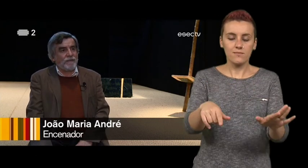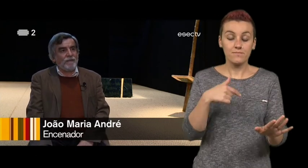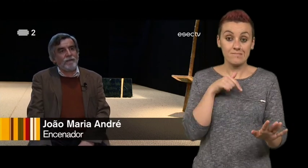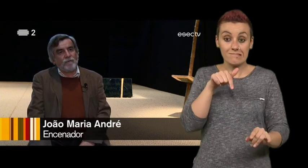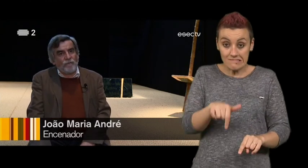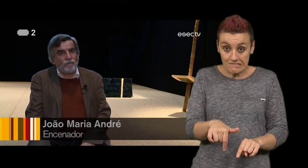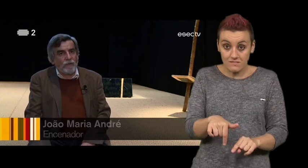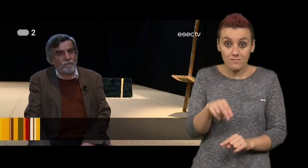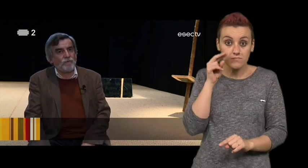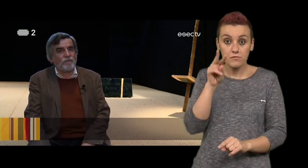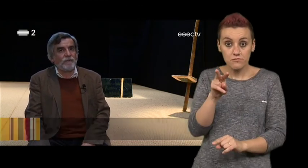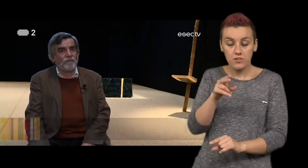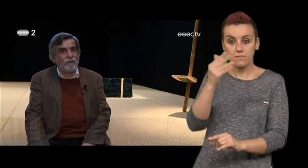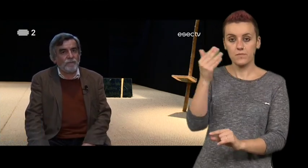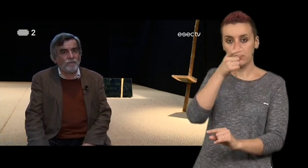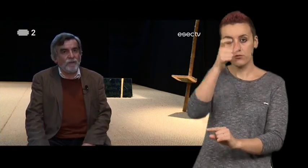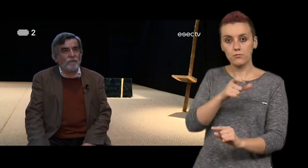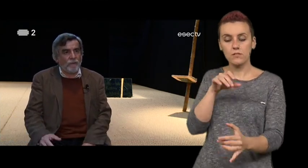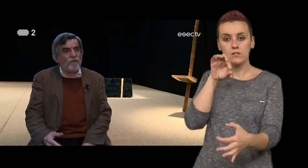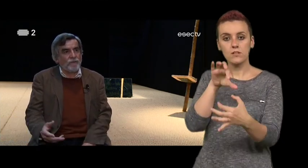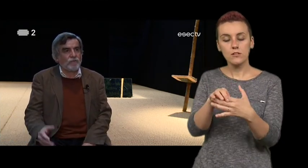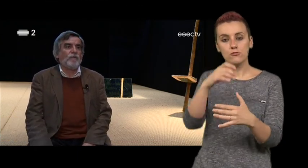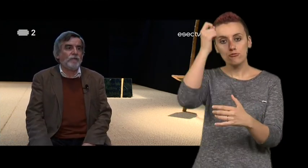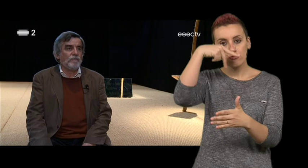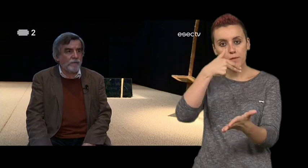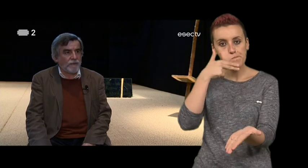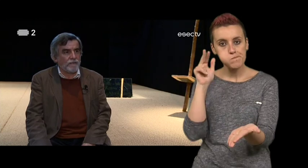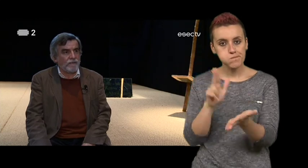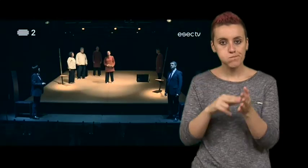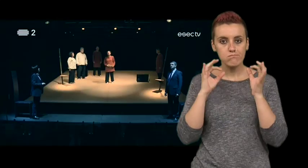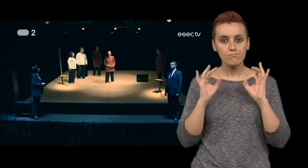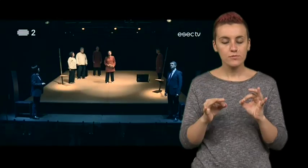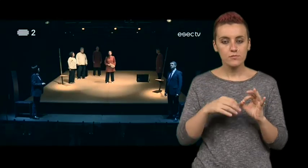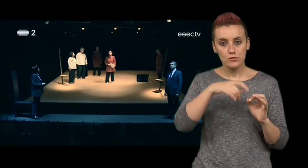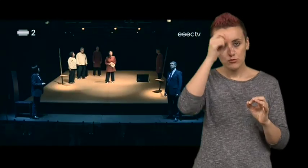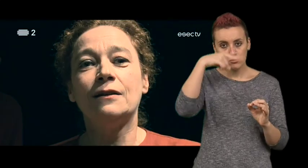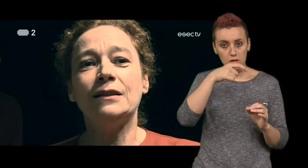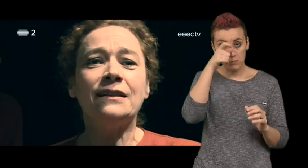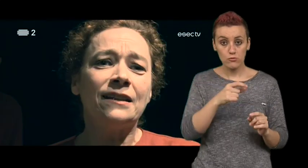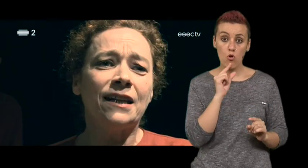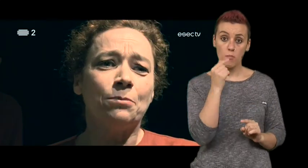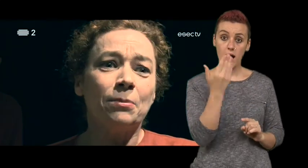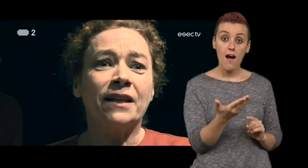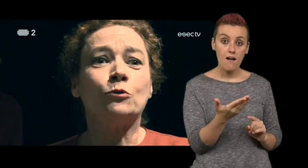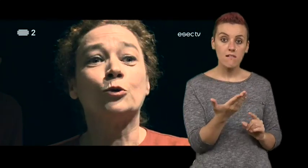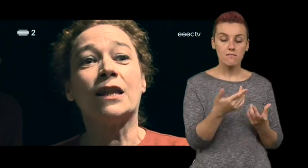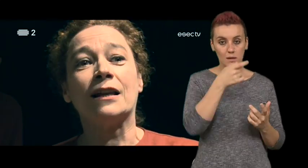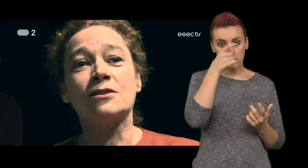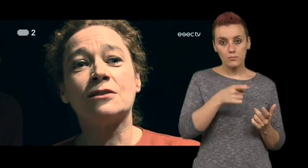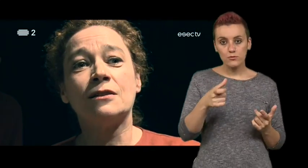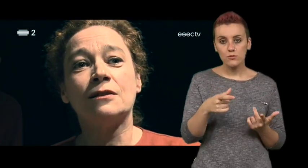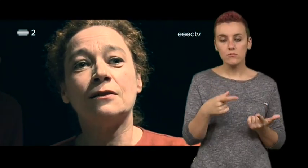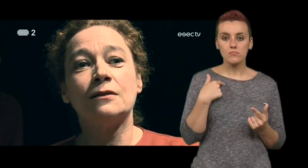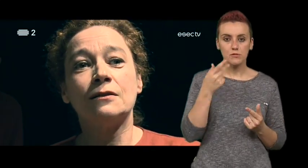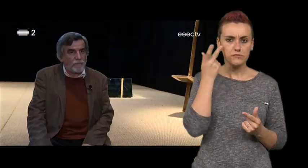Nós aqui confrontamos-nos com os direitos humanos sob a forma de histórias concretas. Histórias de gente que tem nome,